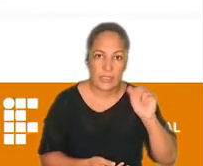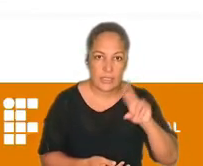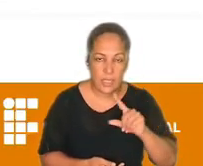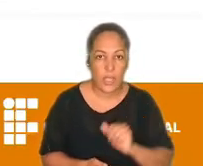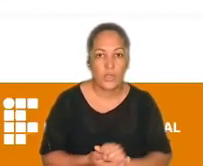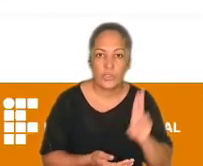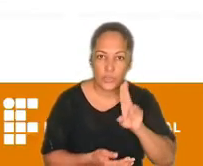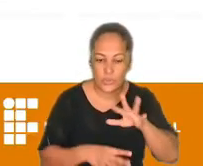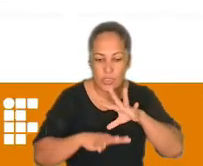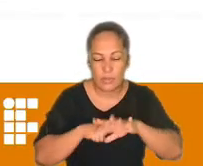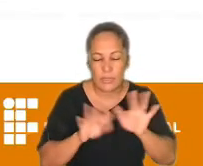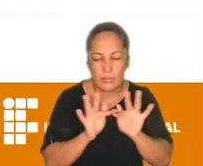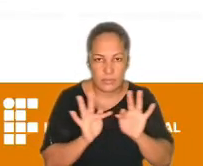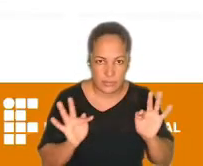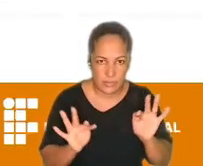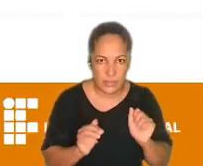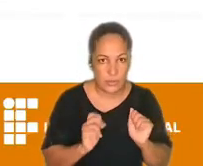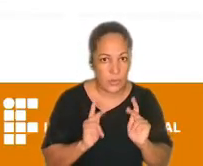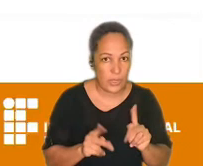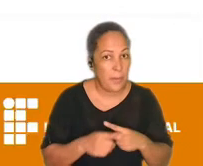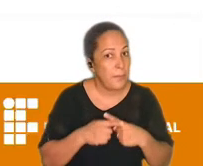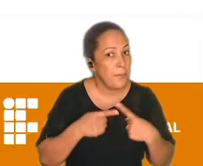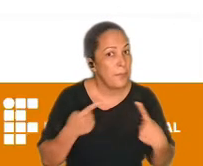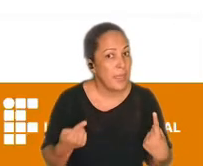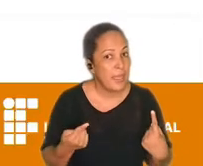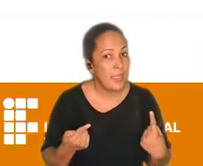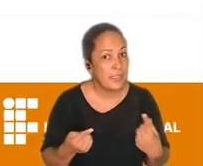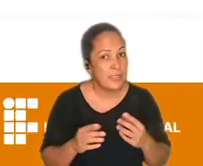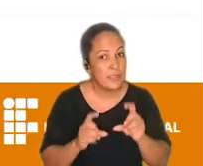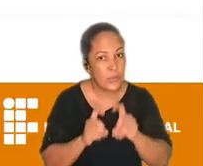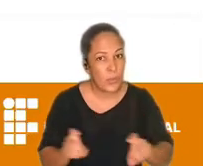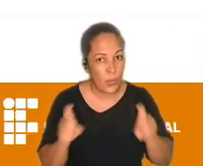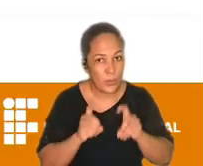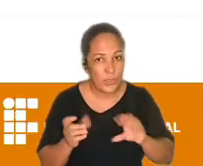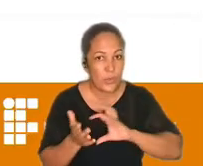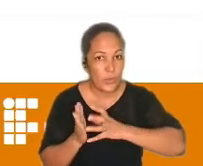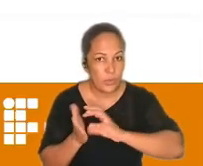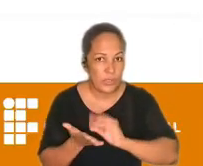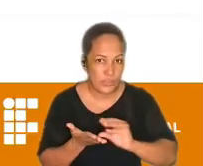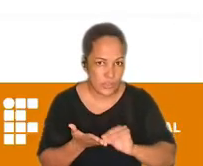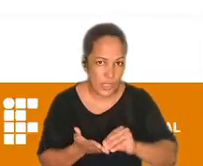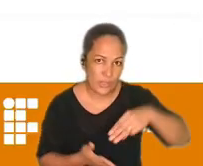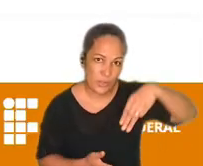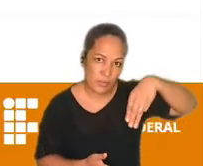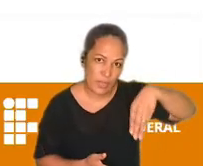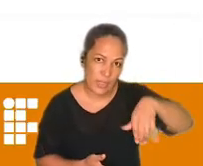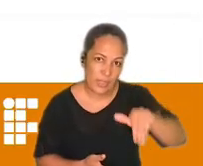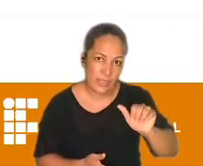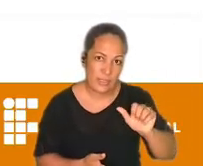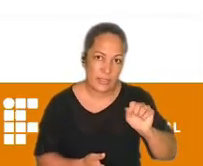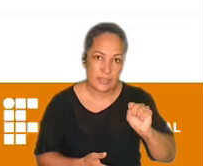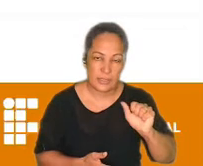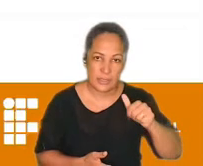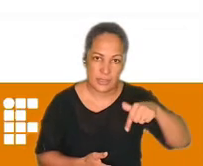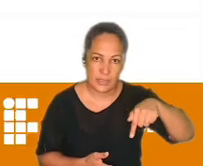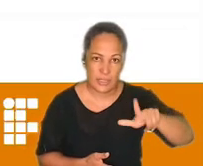matemática simples. Tá? Mas na computação, no banco de dados, no MySQL, tem regras específicas para o float e para o